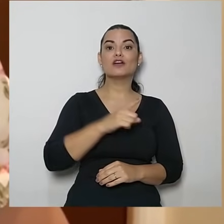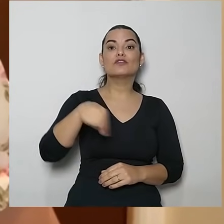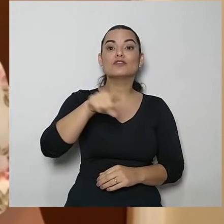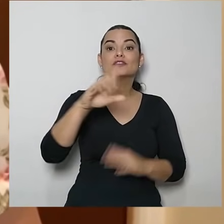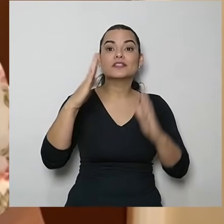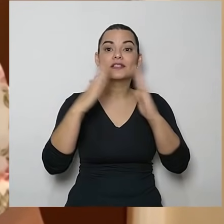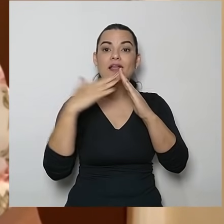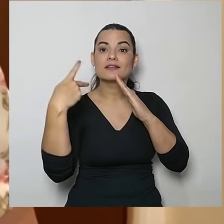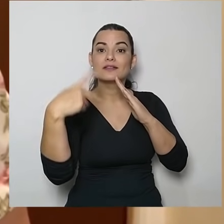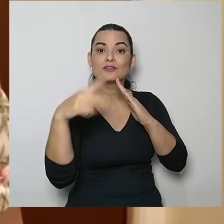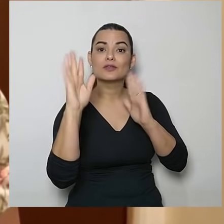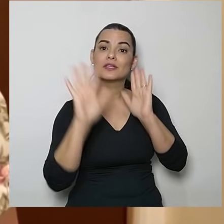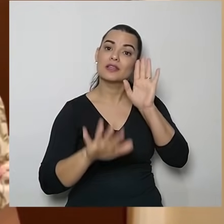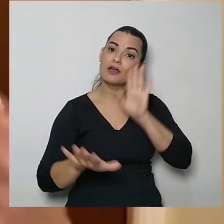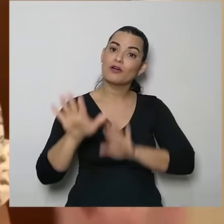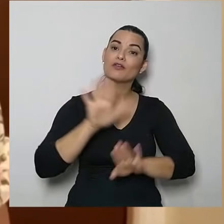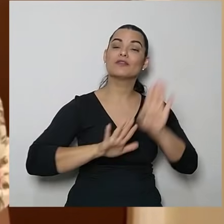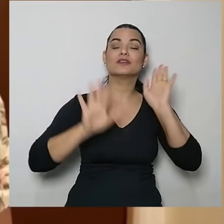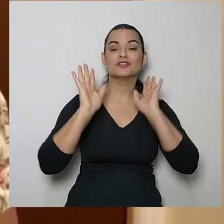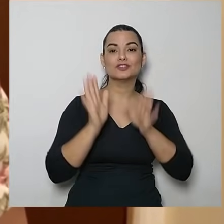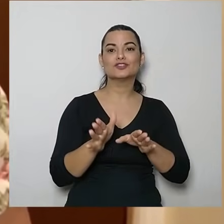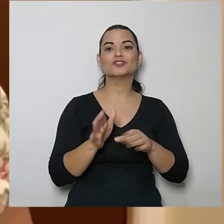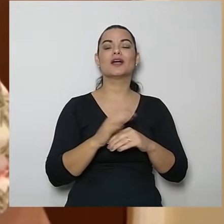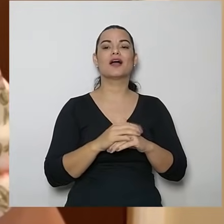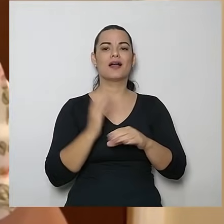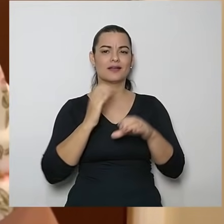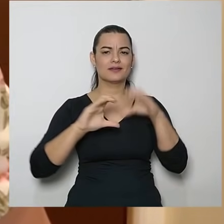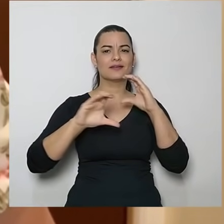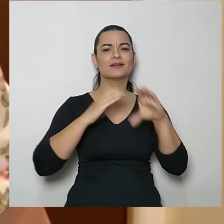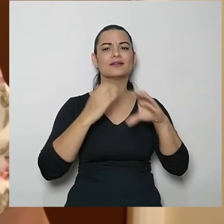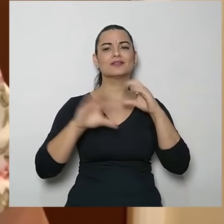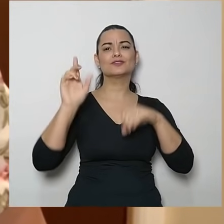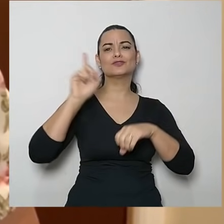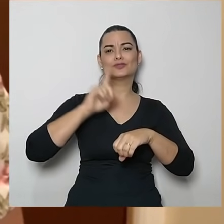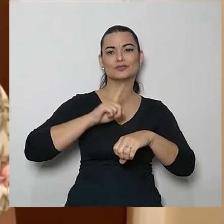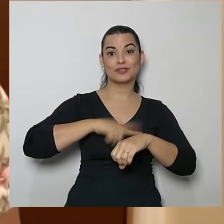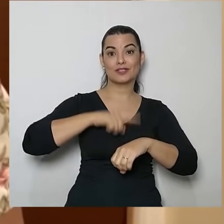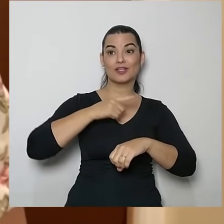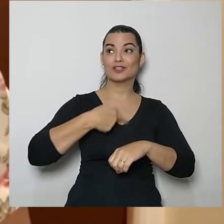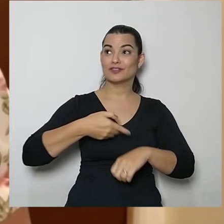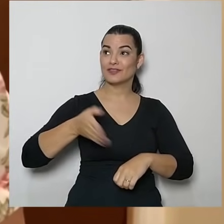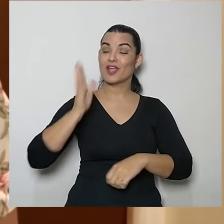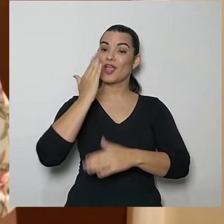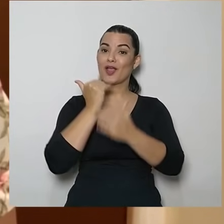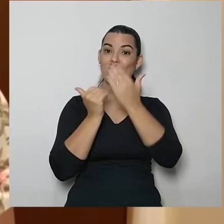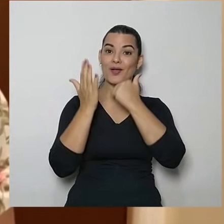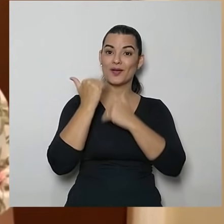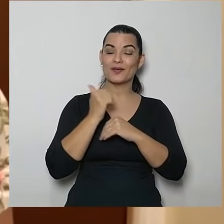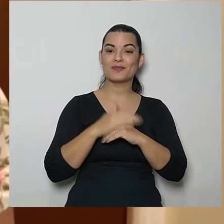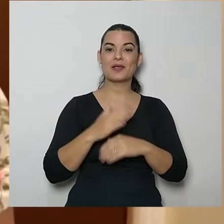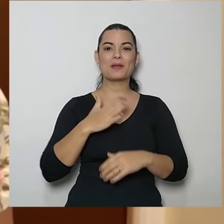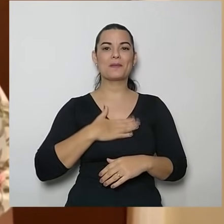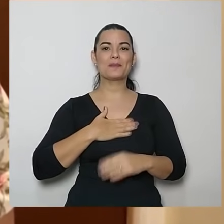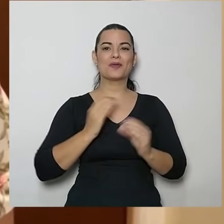já devem ter ouvido essa canção alguma vez na hora de comer. Meu lanchinho,